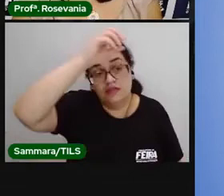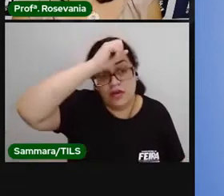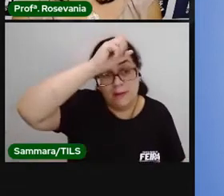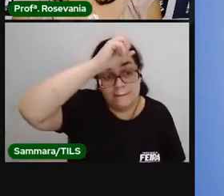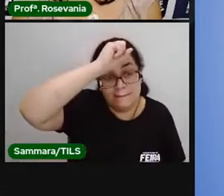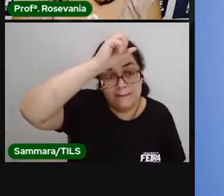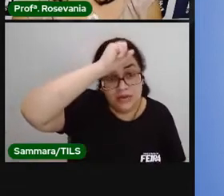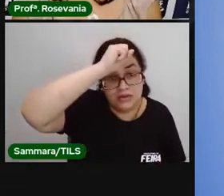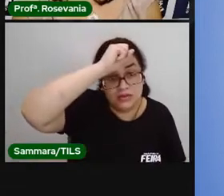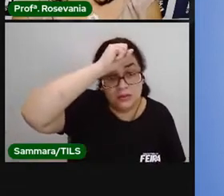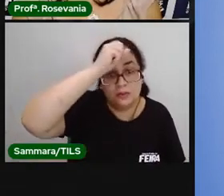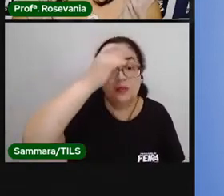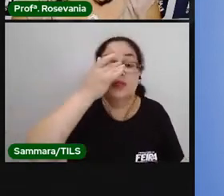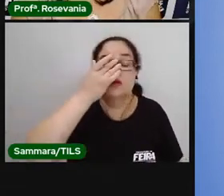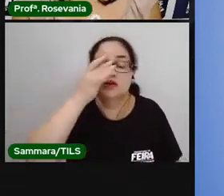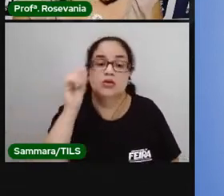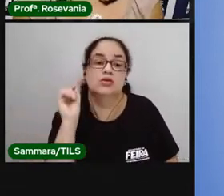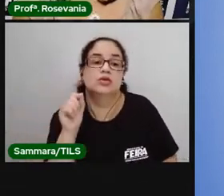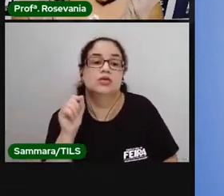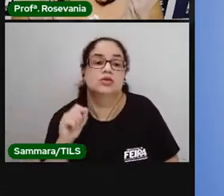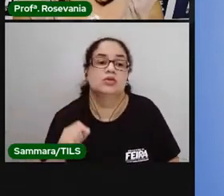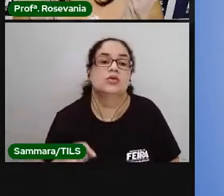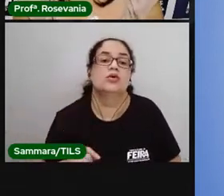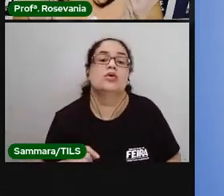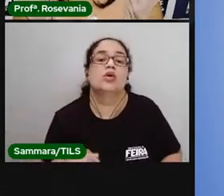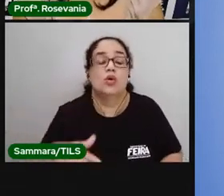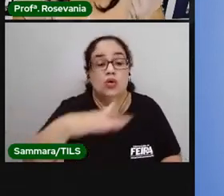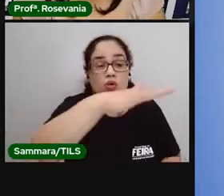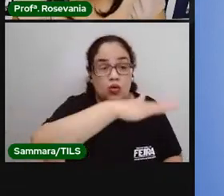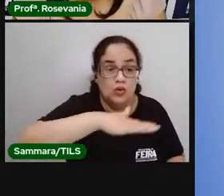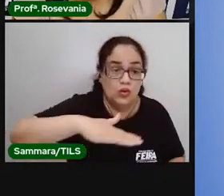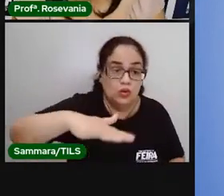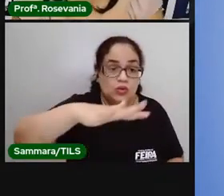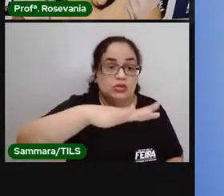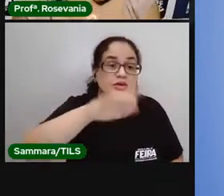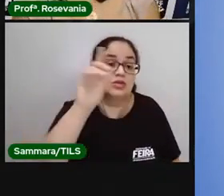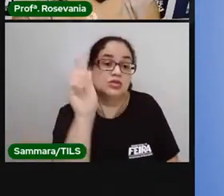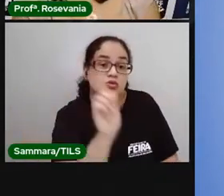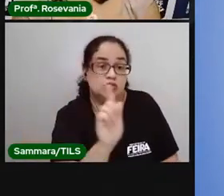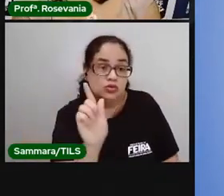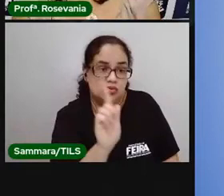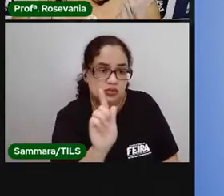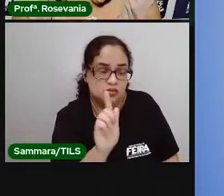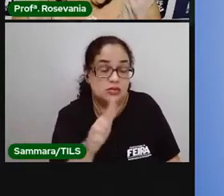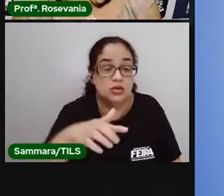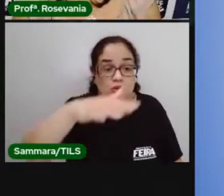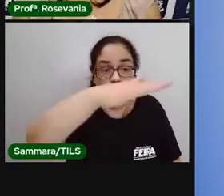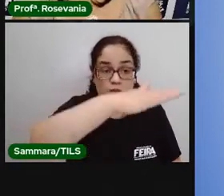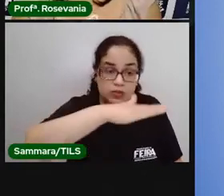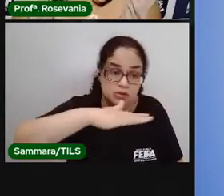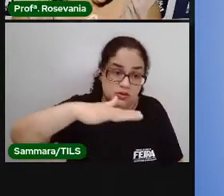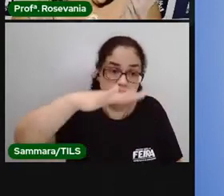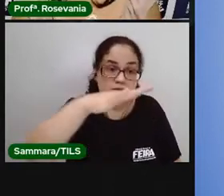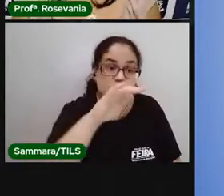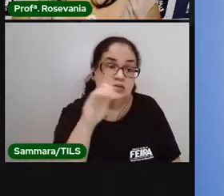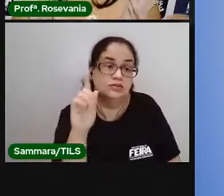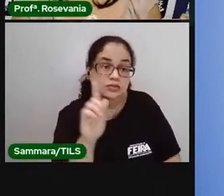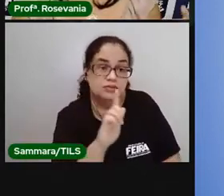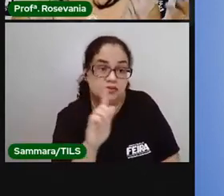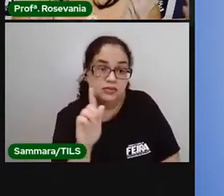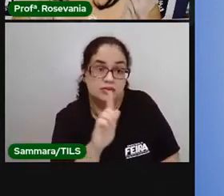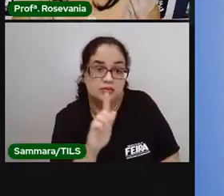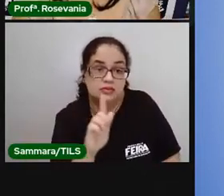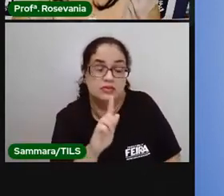né? Então, vamos lá. O espaço geográfico, esse espaço geográfico é esse